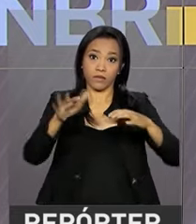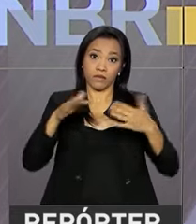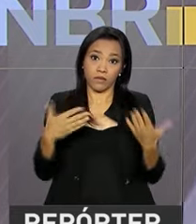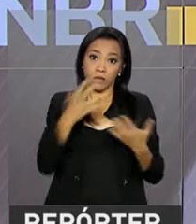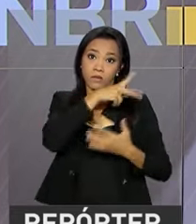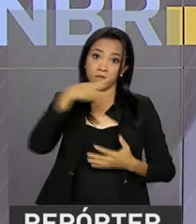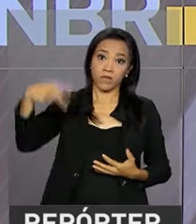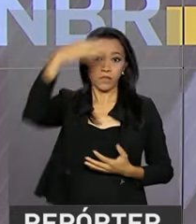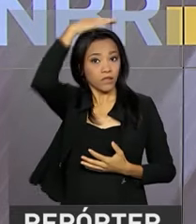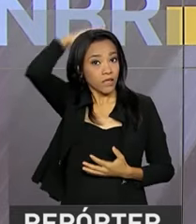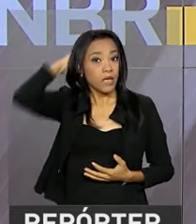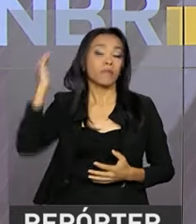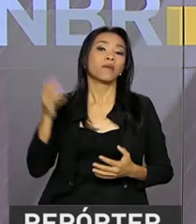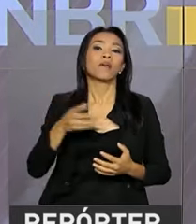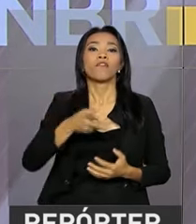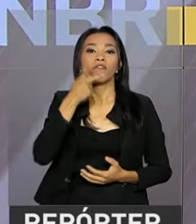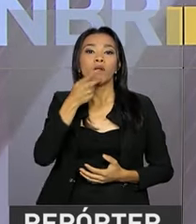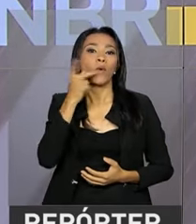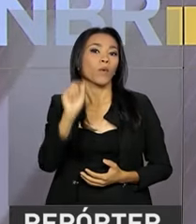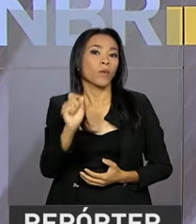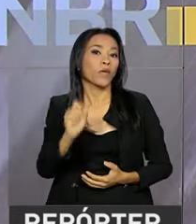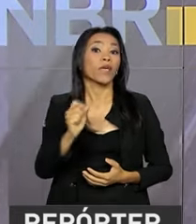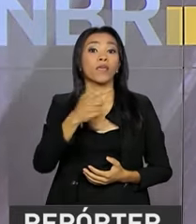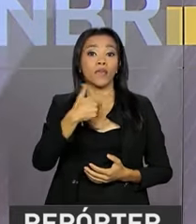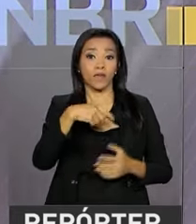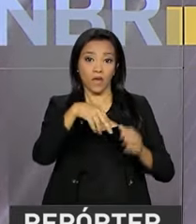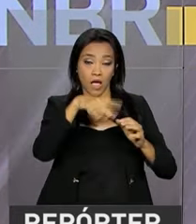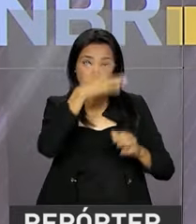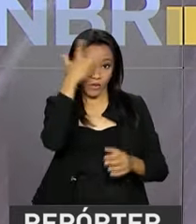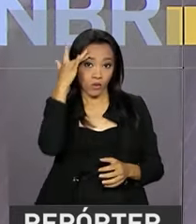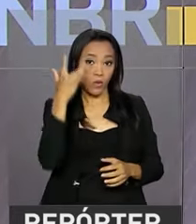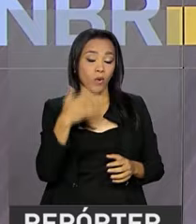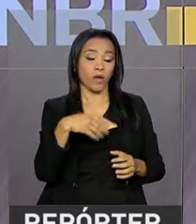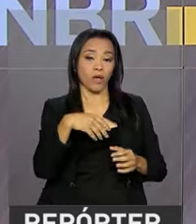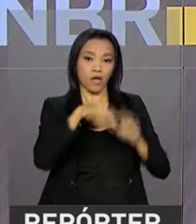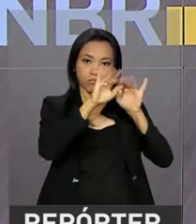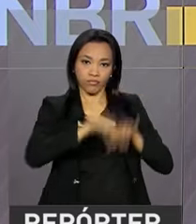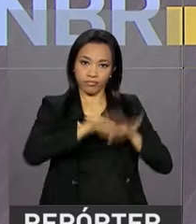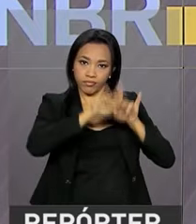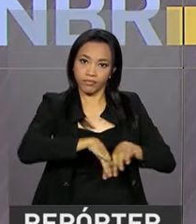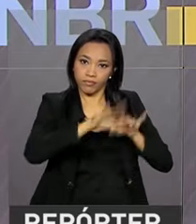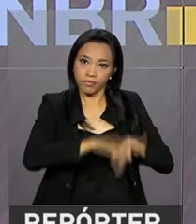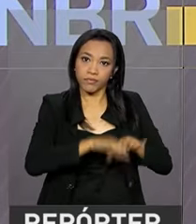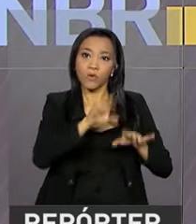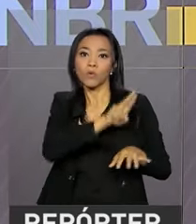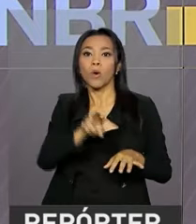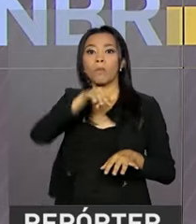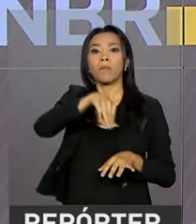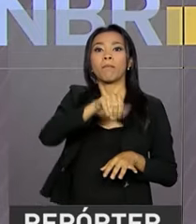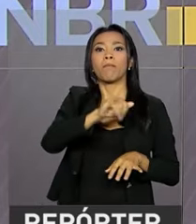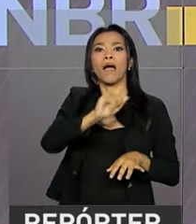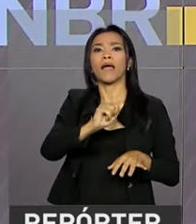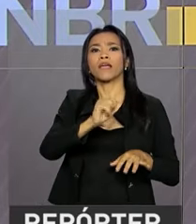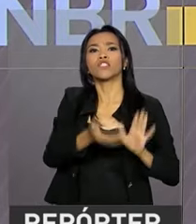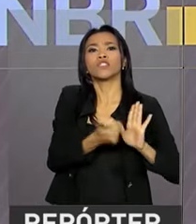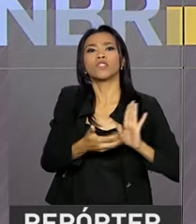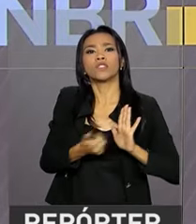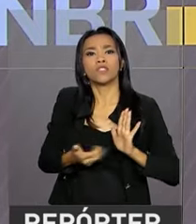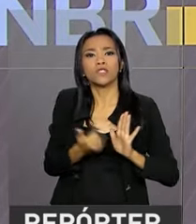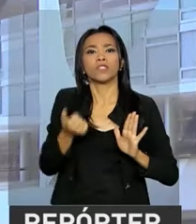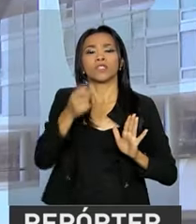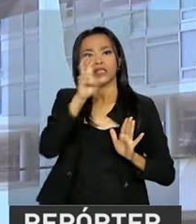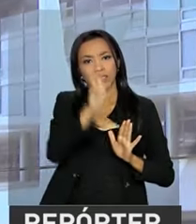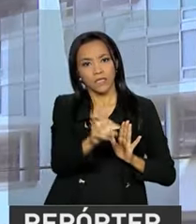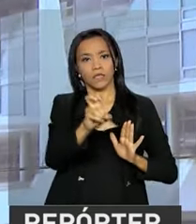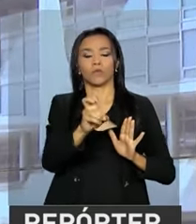autorizou que o relator da matéria na câmara o deputado arthur maia altere cinco pontos da proposta